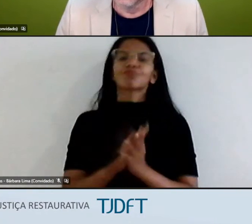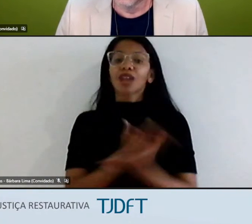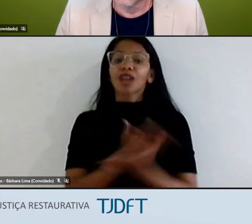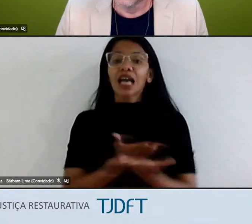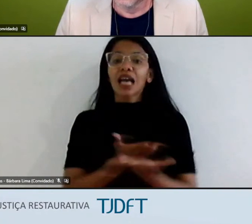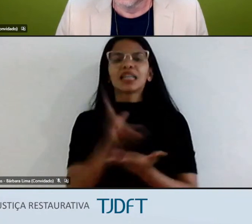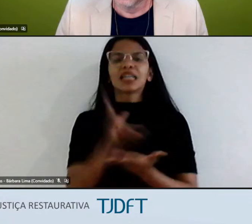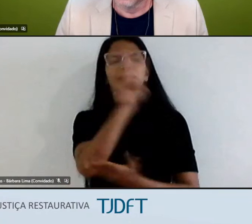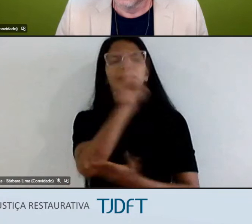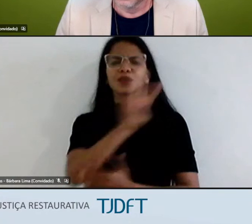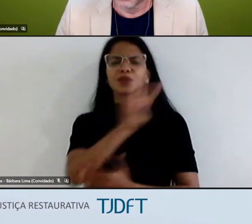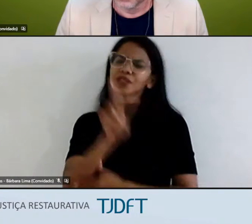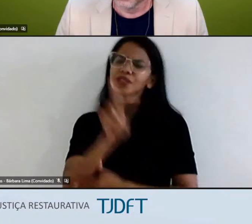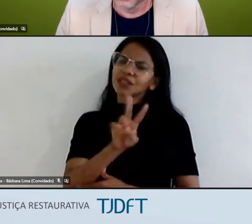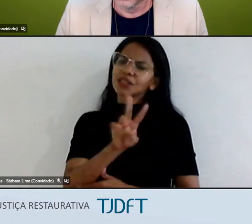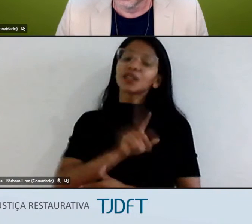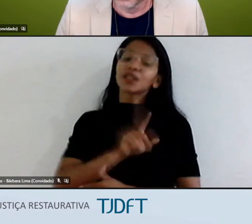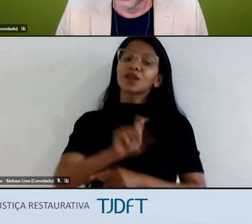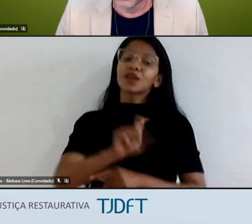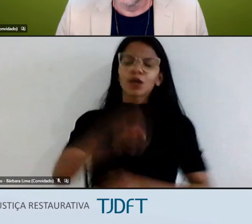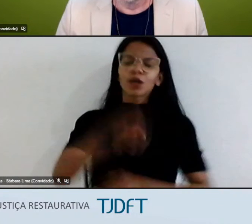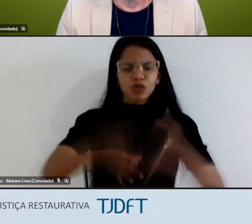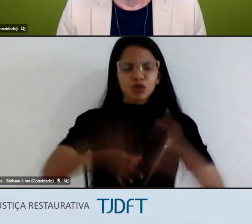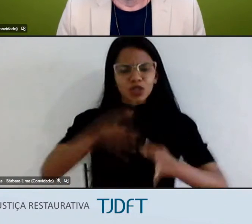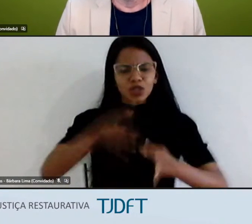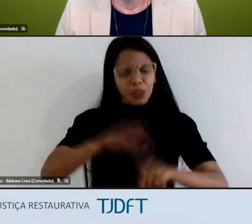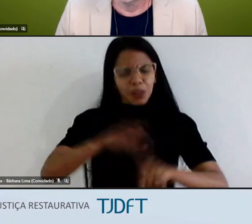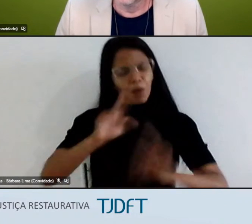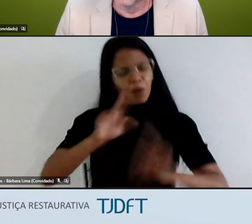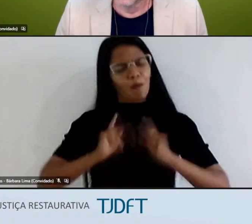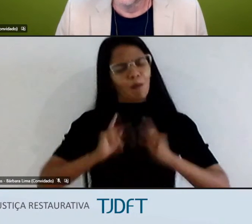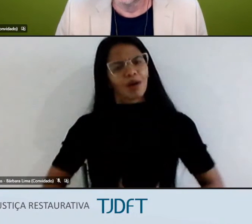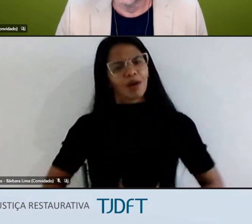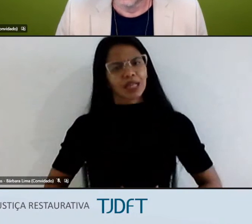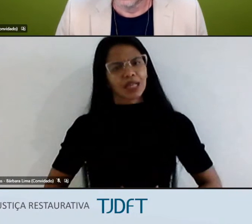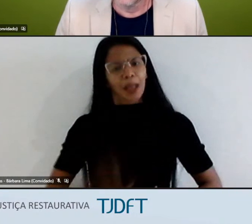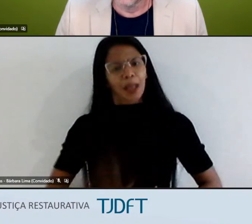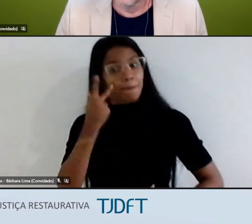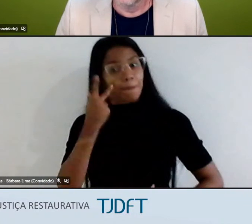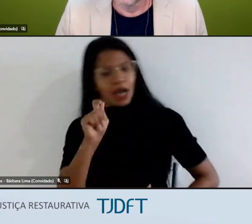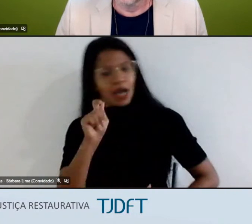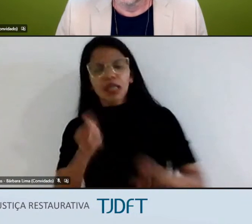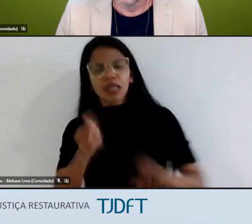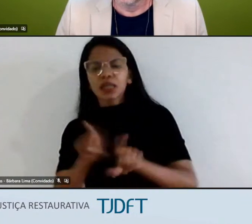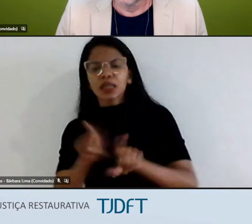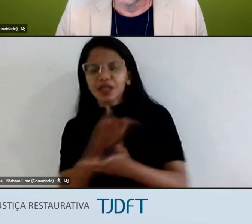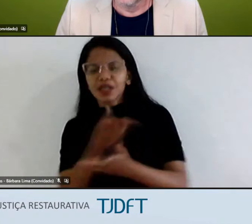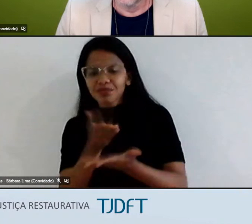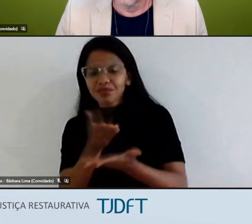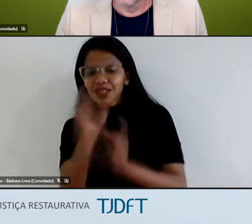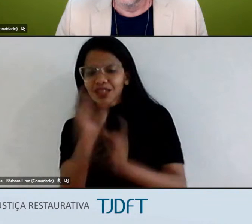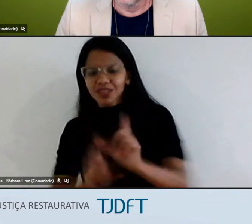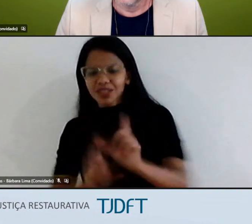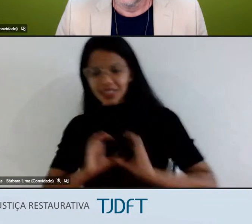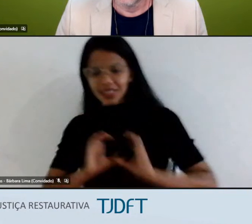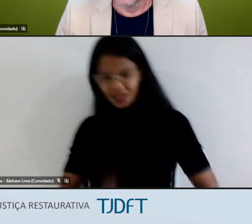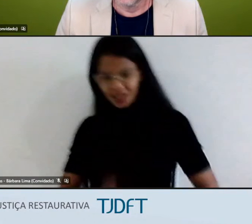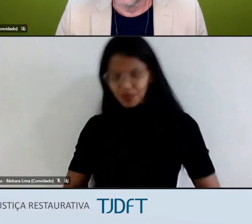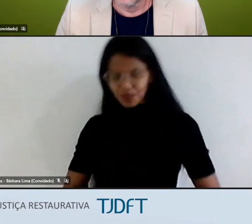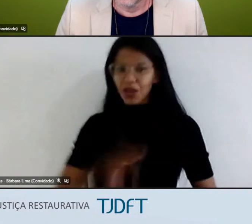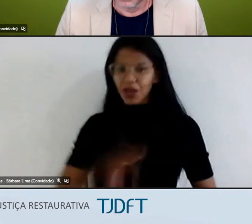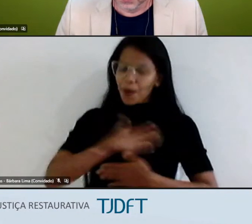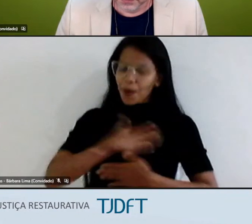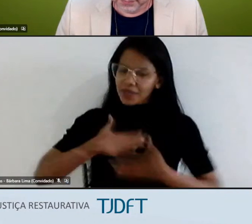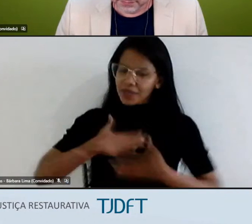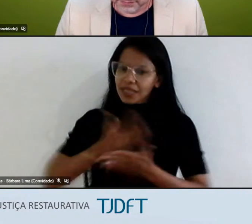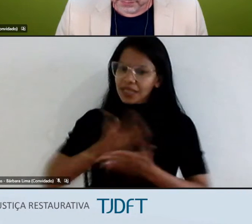que leva a justiça mais humana para e pelo cidadão. É um prazer encerrar a primeira semana